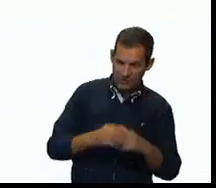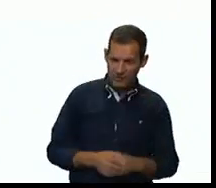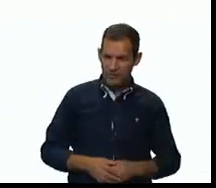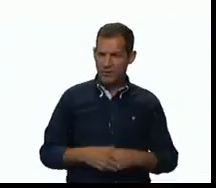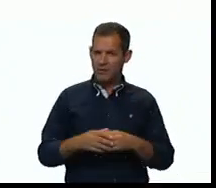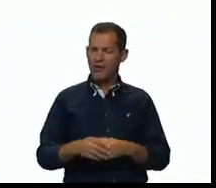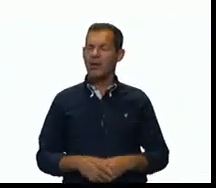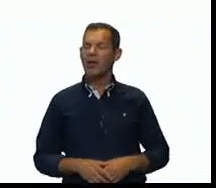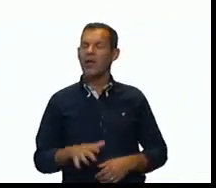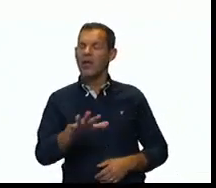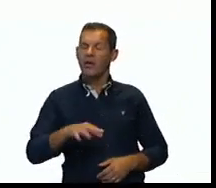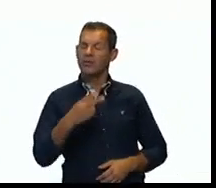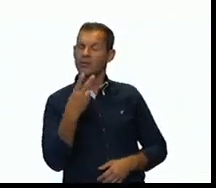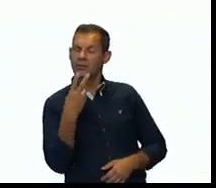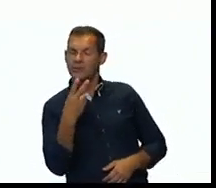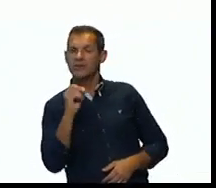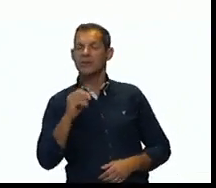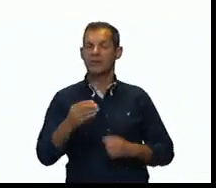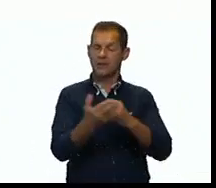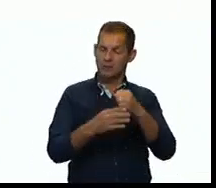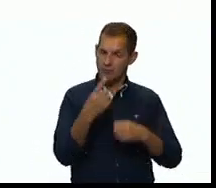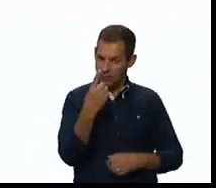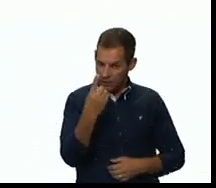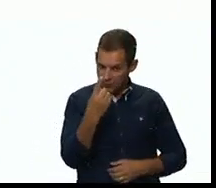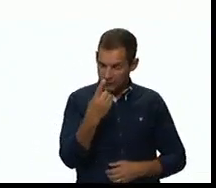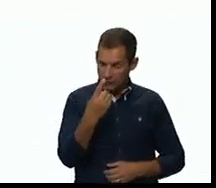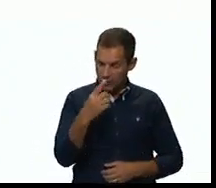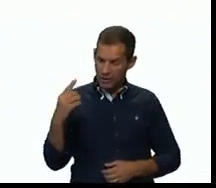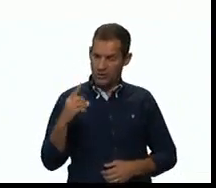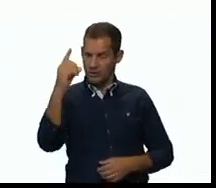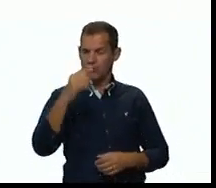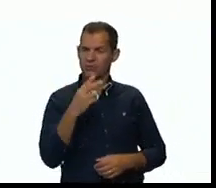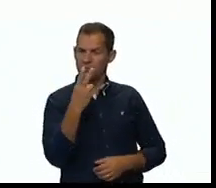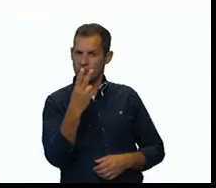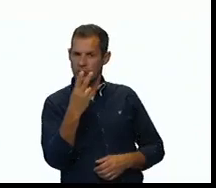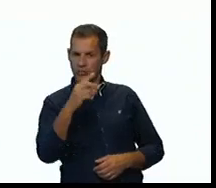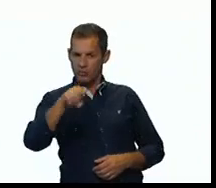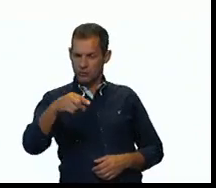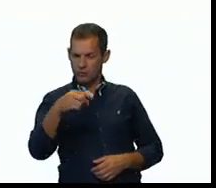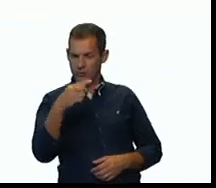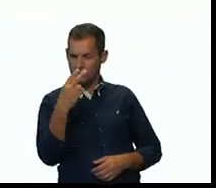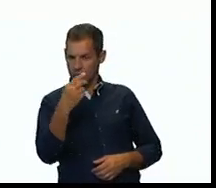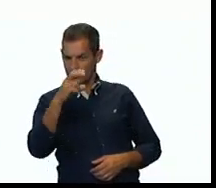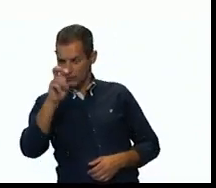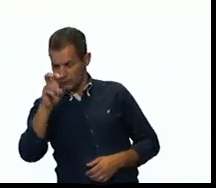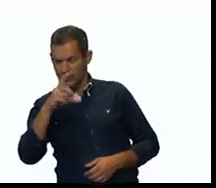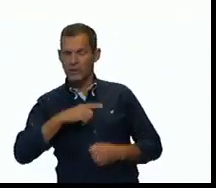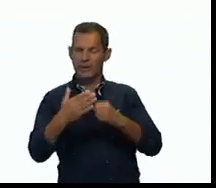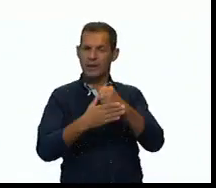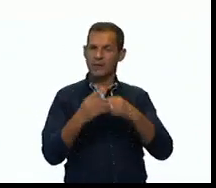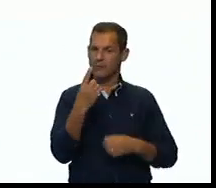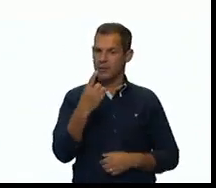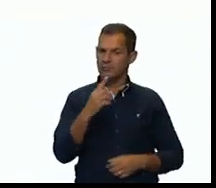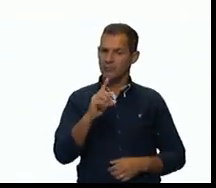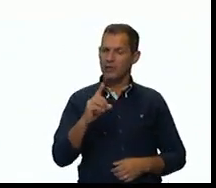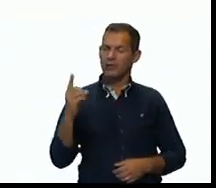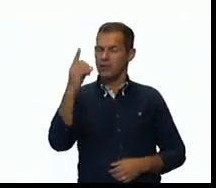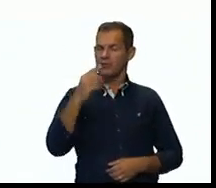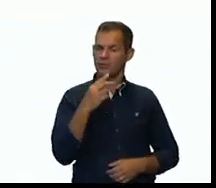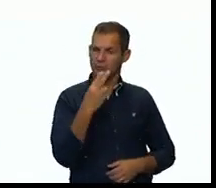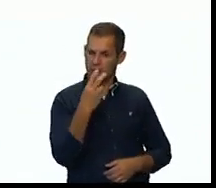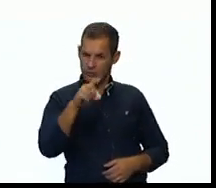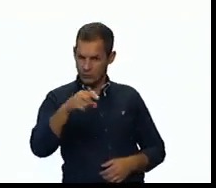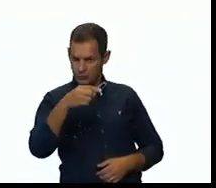área 2. Quem é a área 2? Base 1 e a altura 2,25. Então, eu tenho base 1, altura